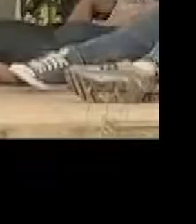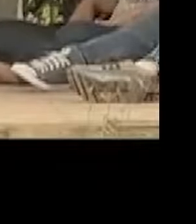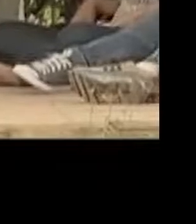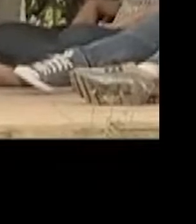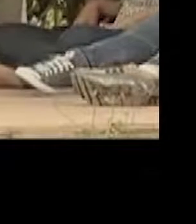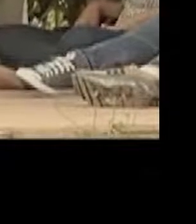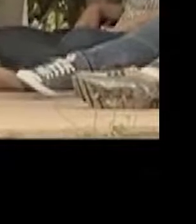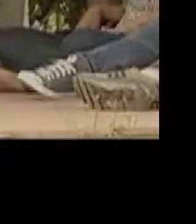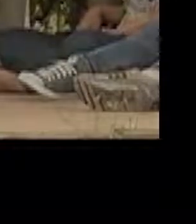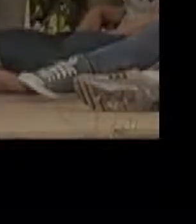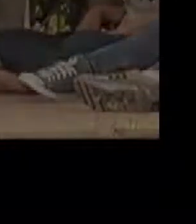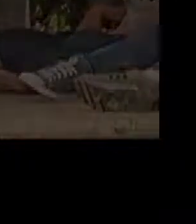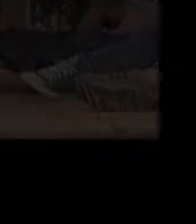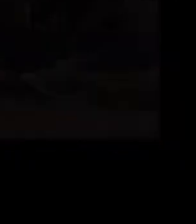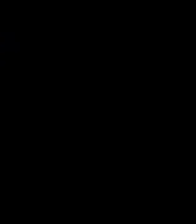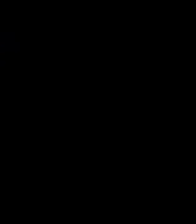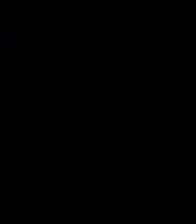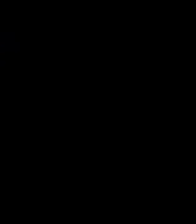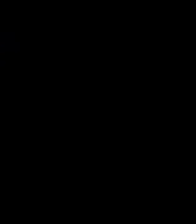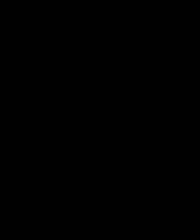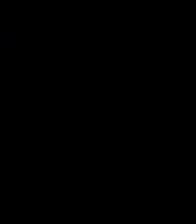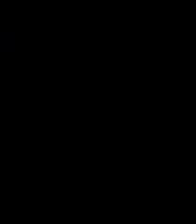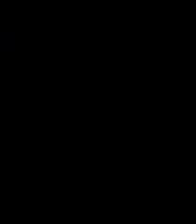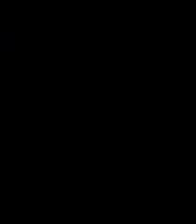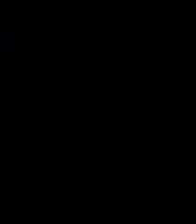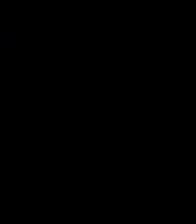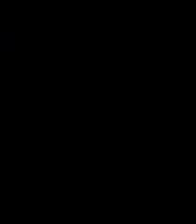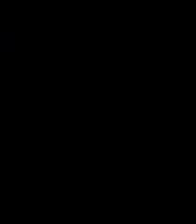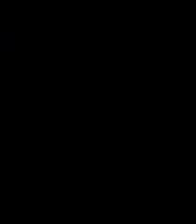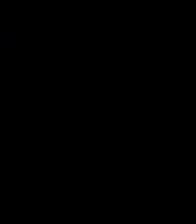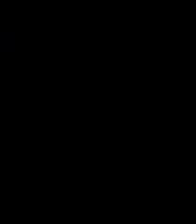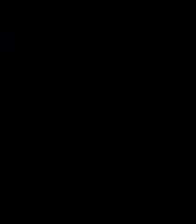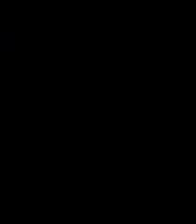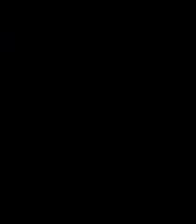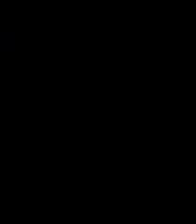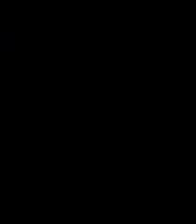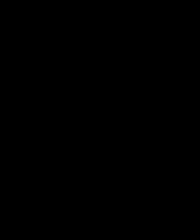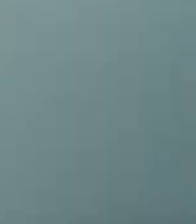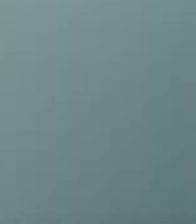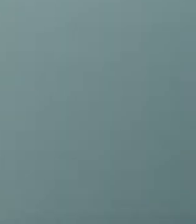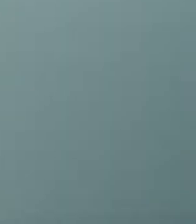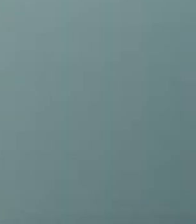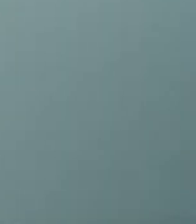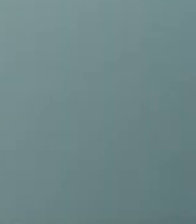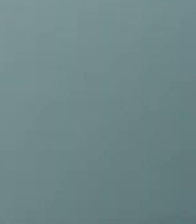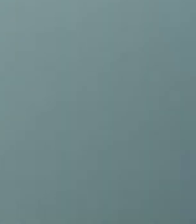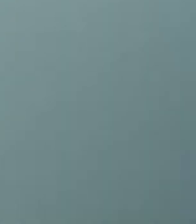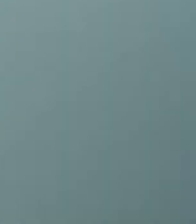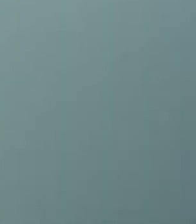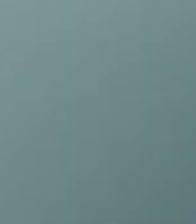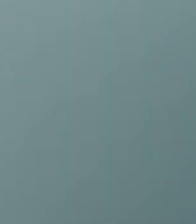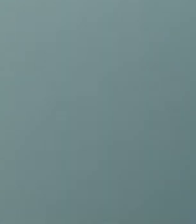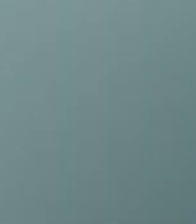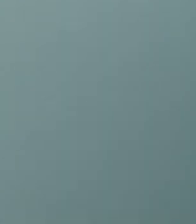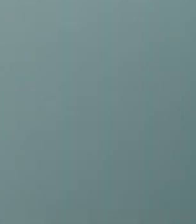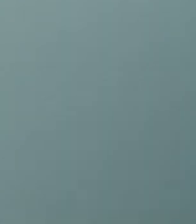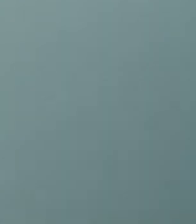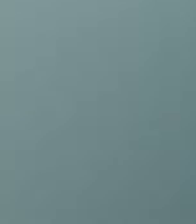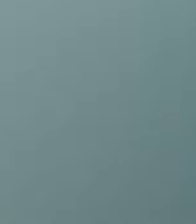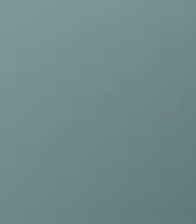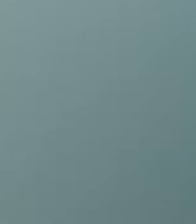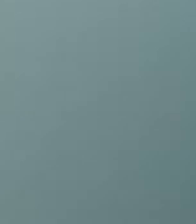A AIDS não tem preconceito. Você também não deve ter. Use camisinha. Na última década, os